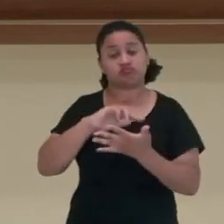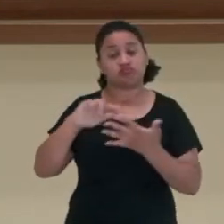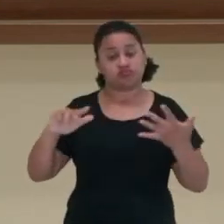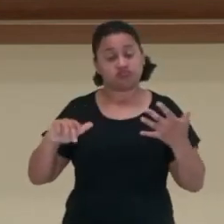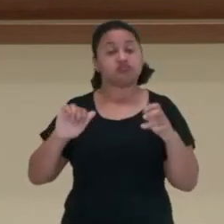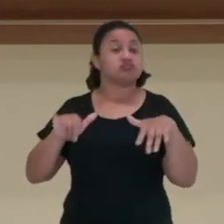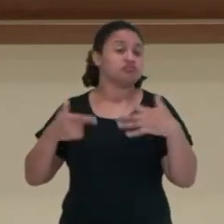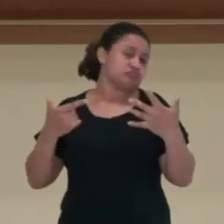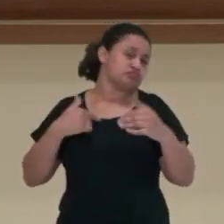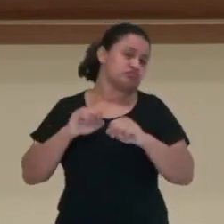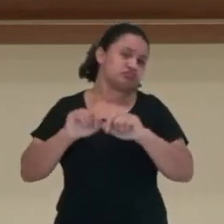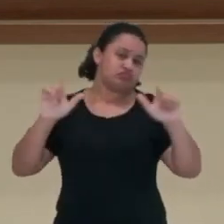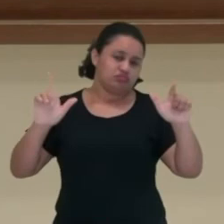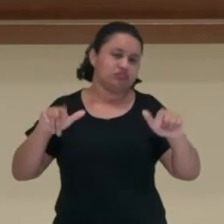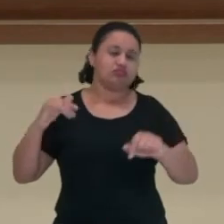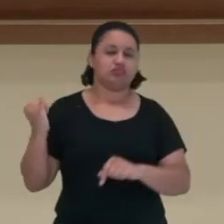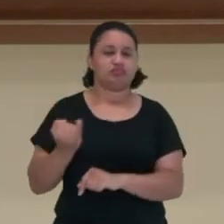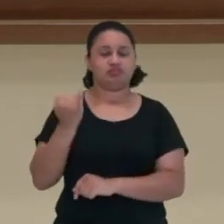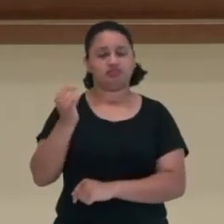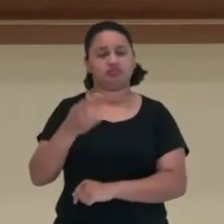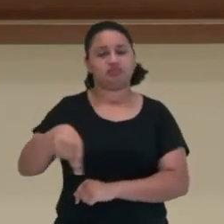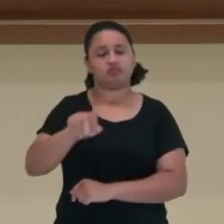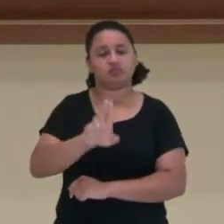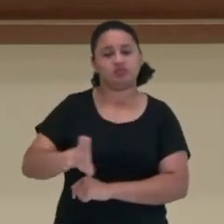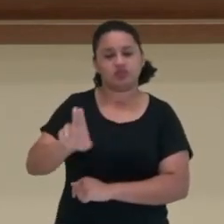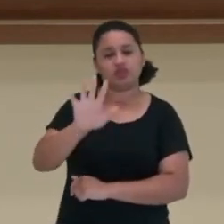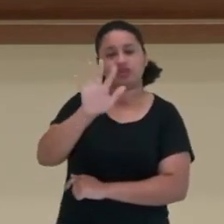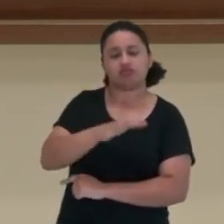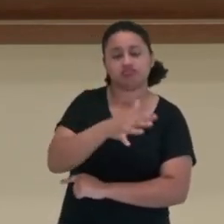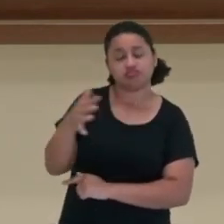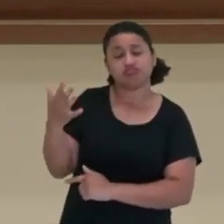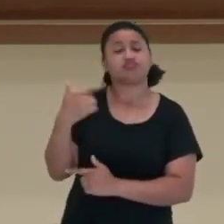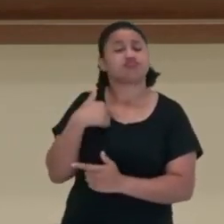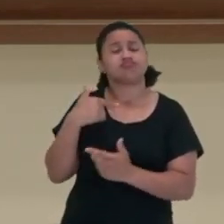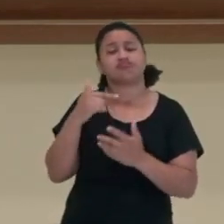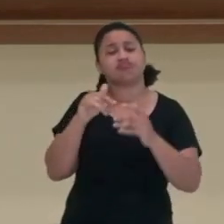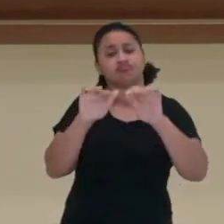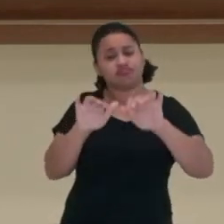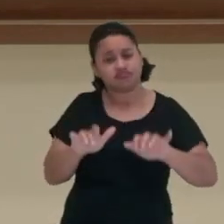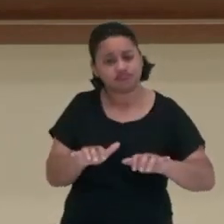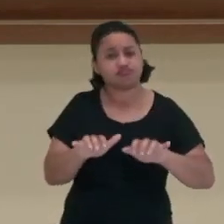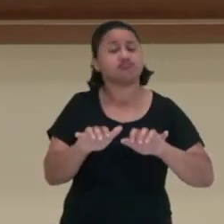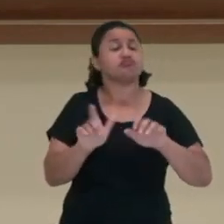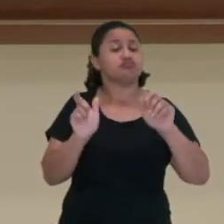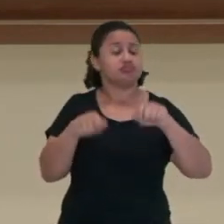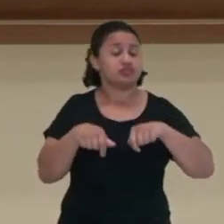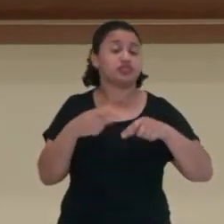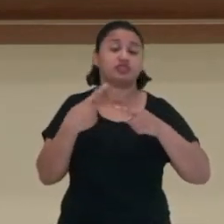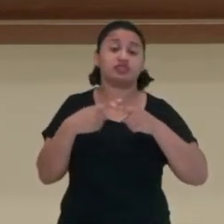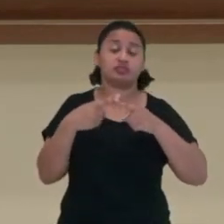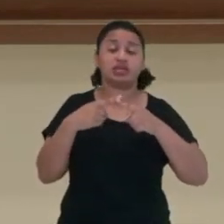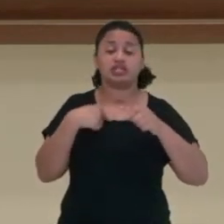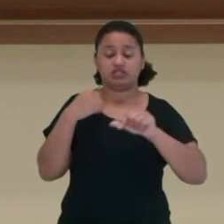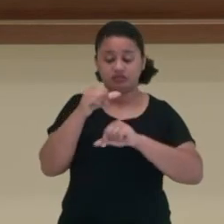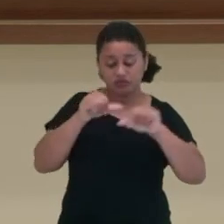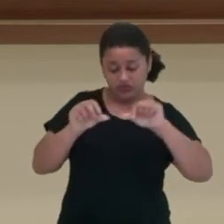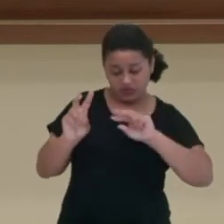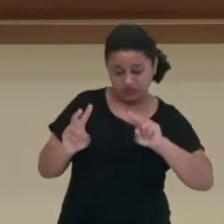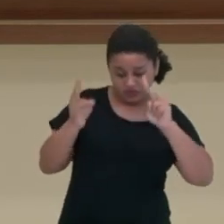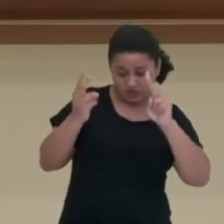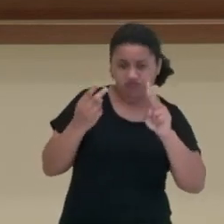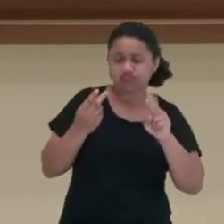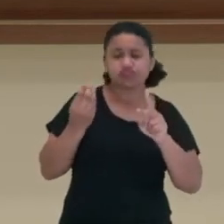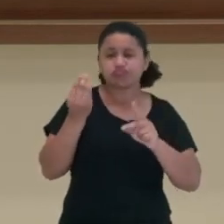obviamente daí seria interessante vocês utilizarem uma planilha eletrônica, que tem uma vantagem também, que se houver mudança de algum valor,